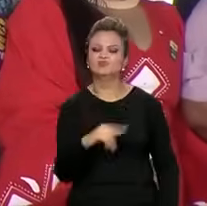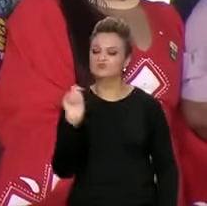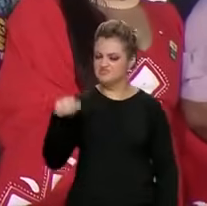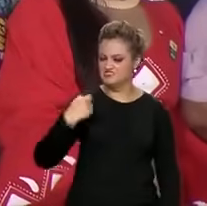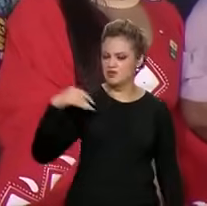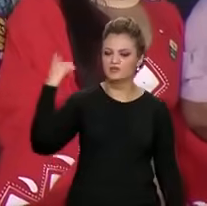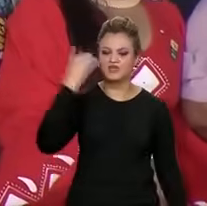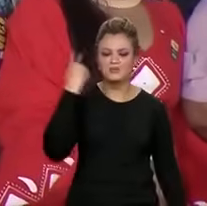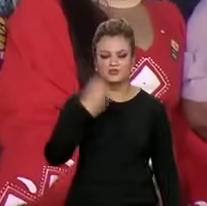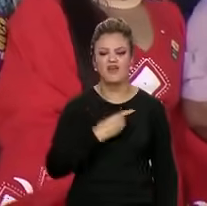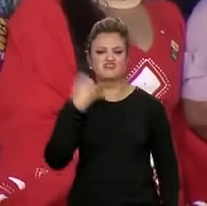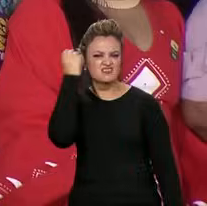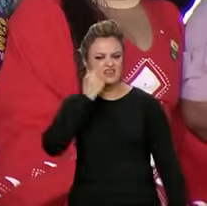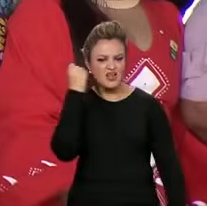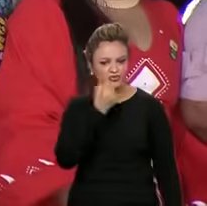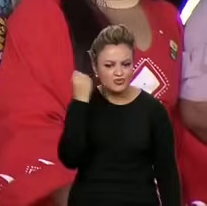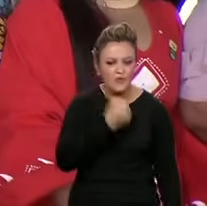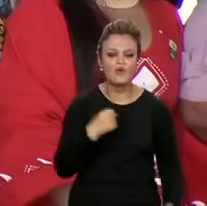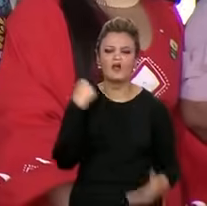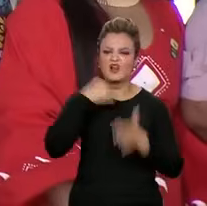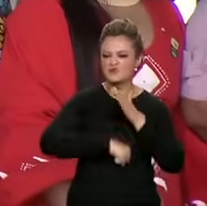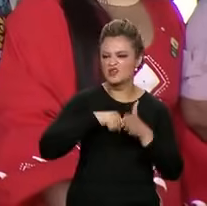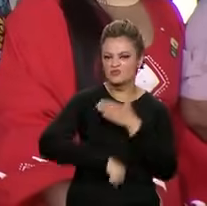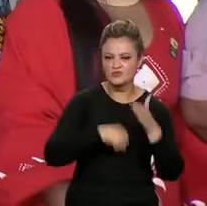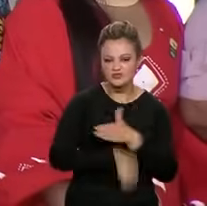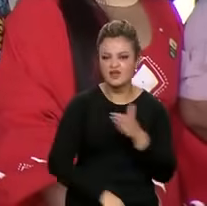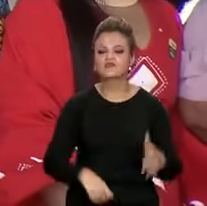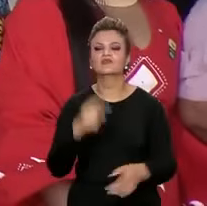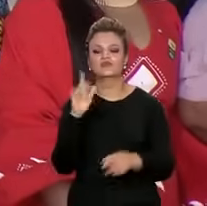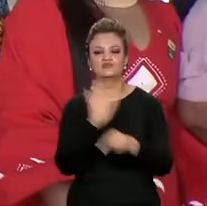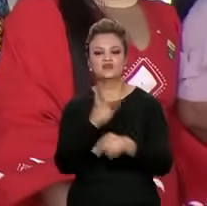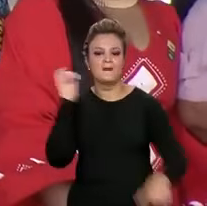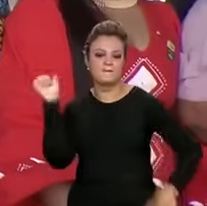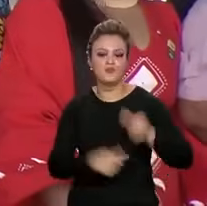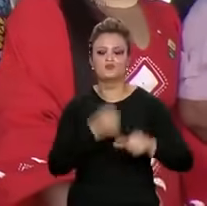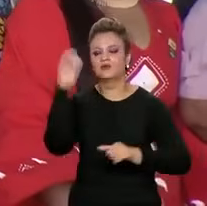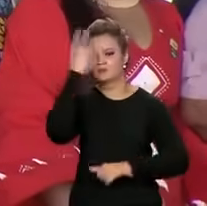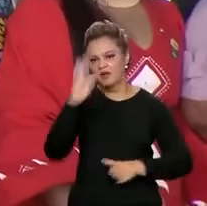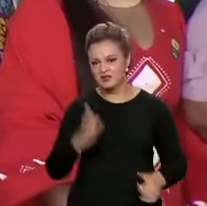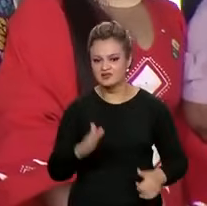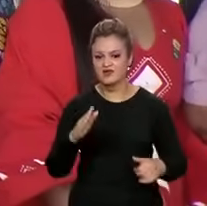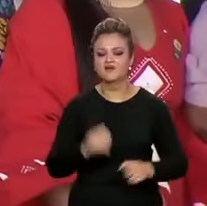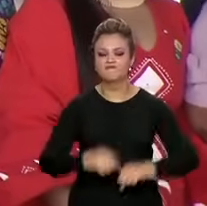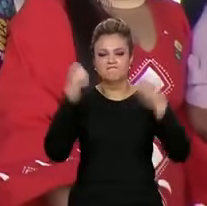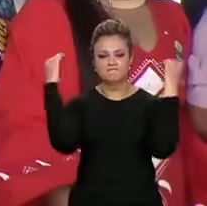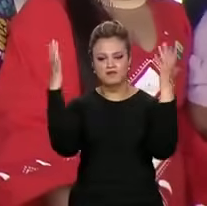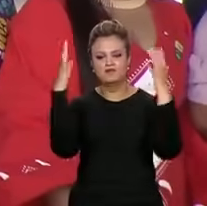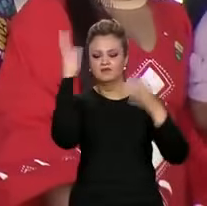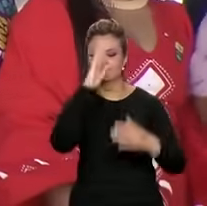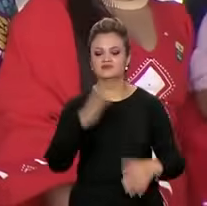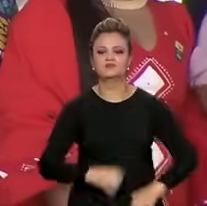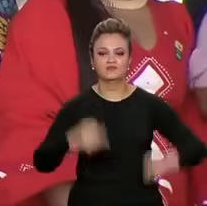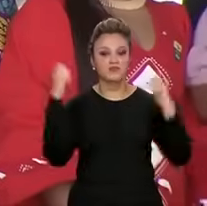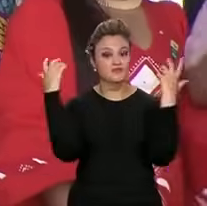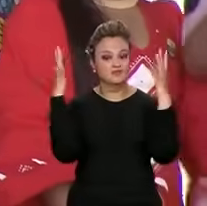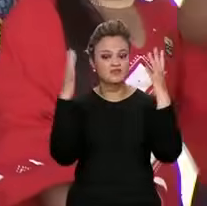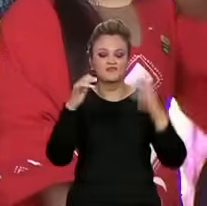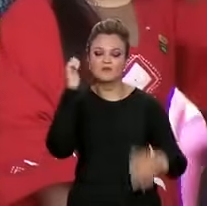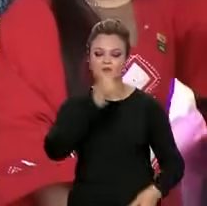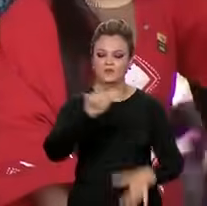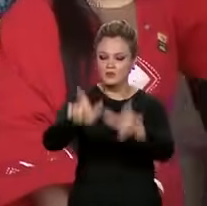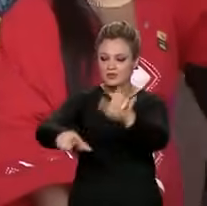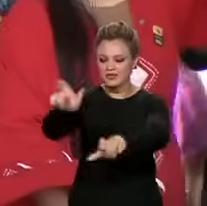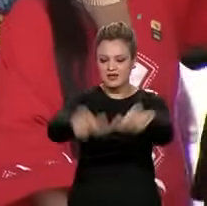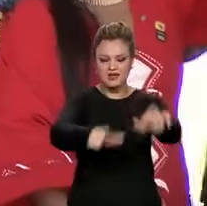deputadas senadoras lutadoras e transformadoras do Brasil Vivo Brasil e viva as